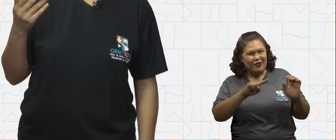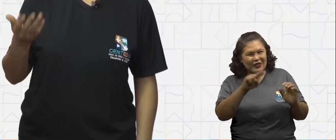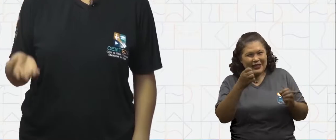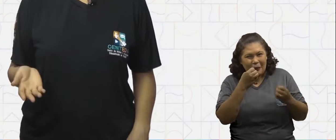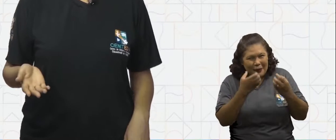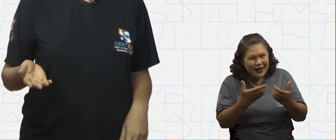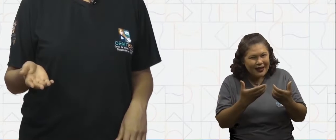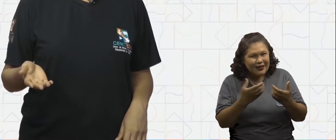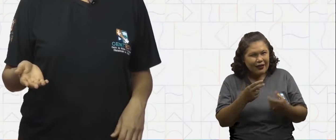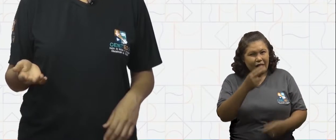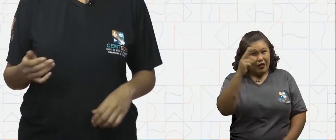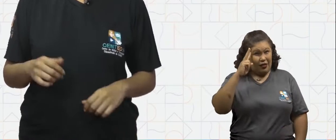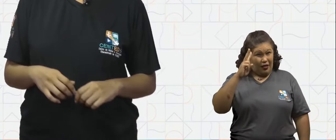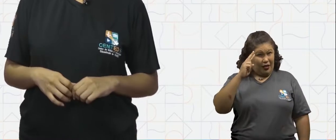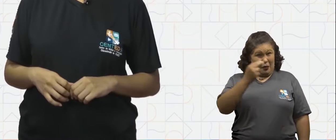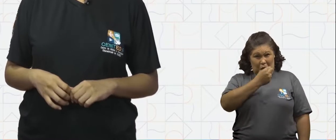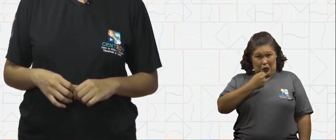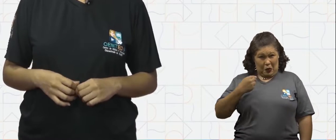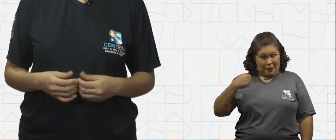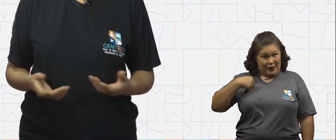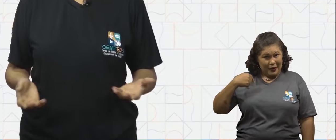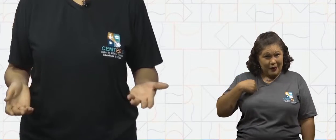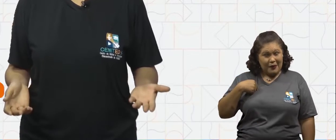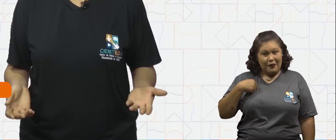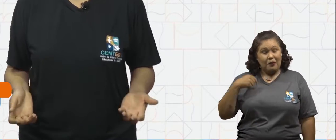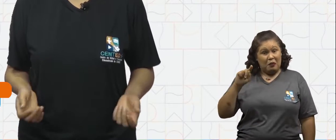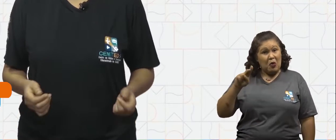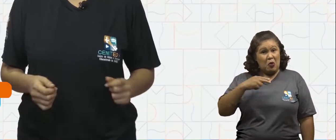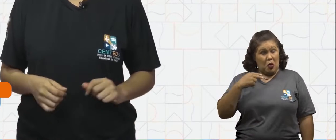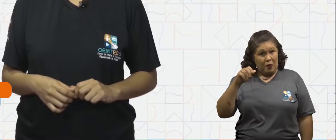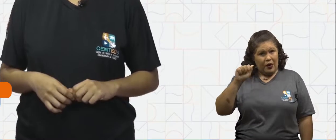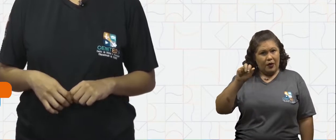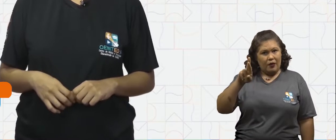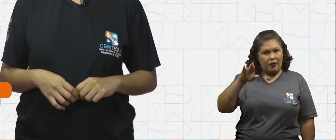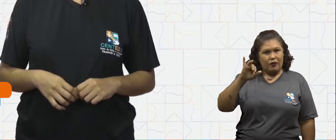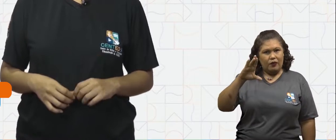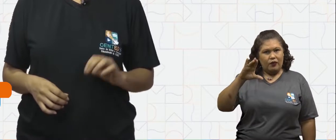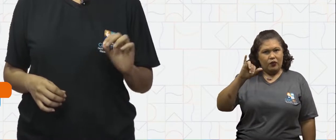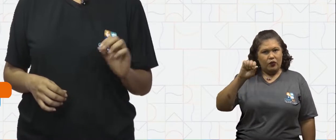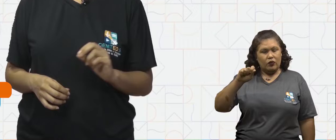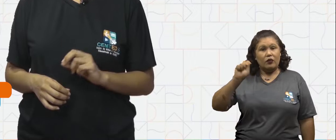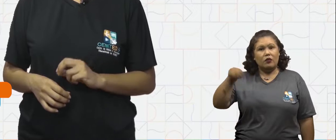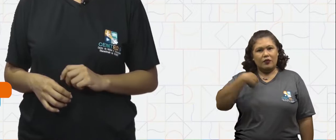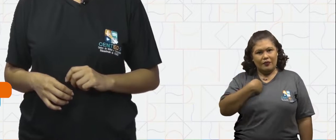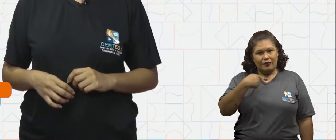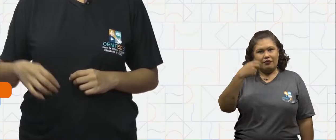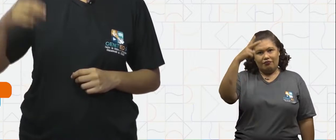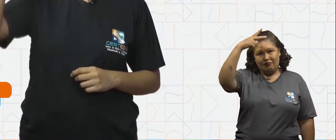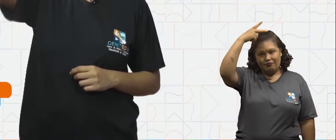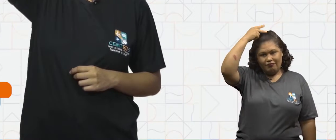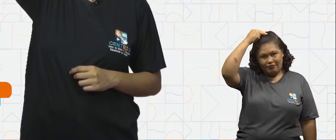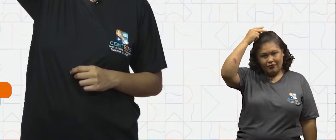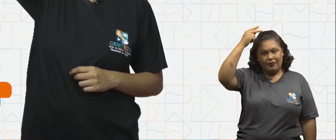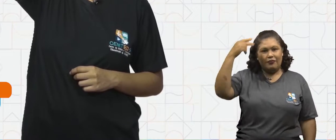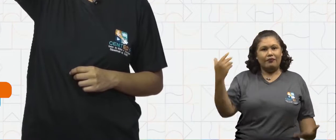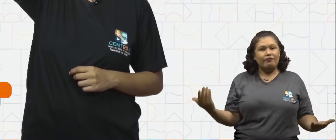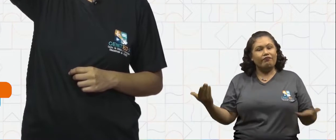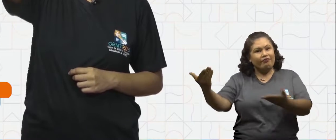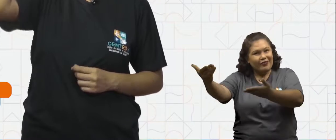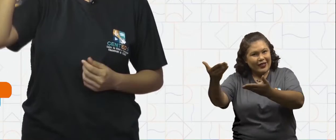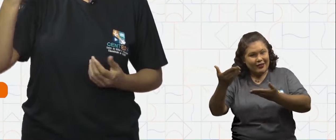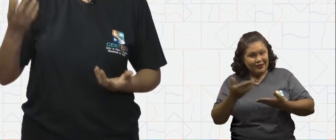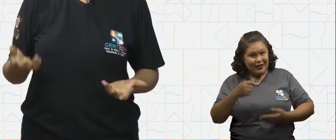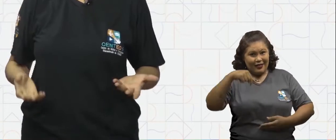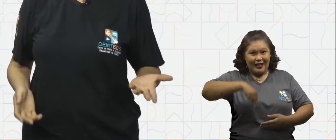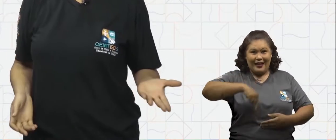Olá, como você está? Lembra meu nome? Sou a professora Arícia Gisele. O meu sinal na comunidade surda é